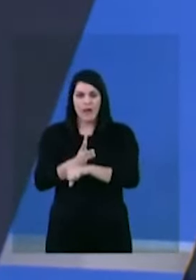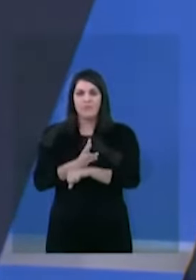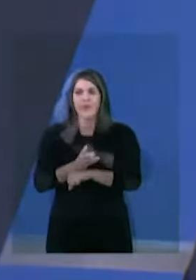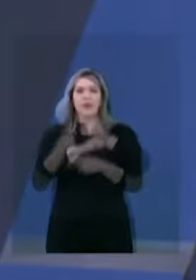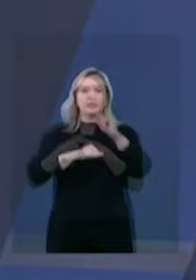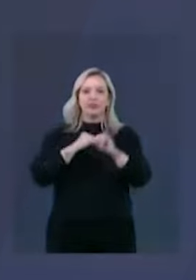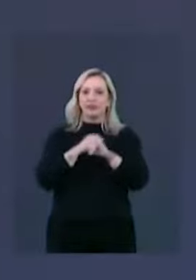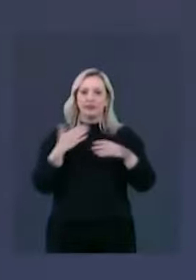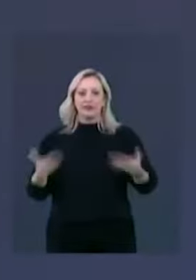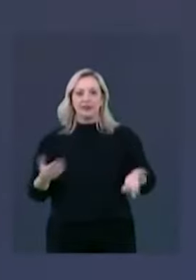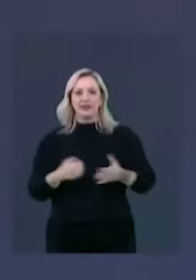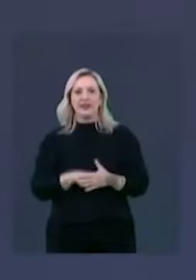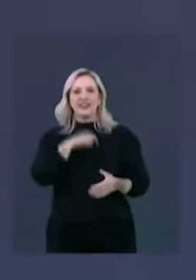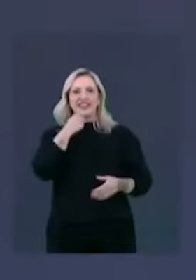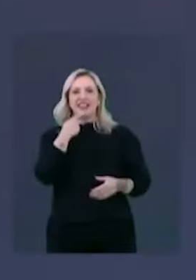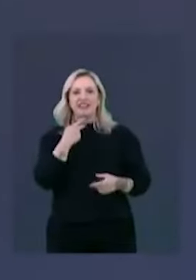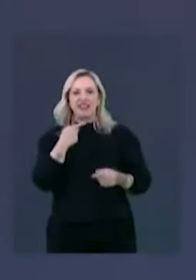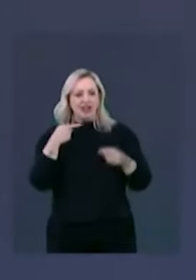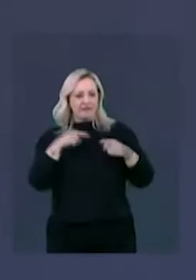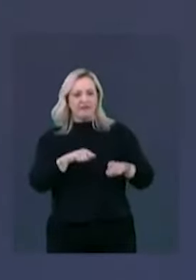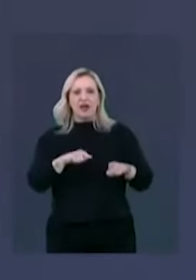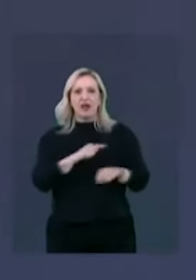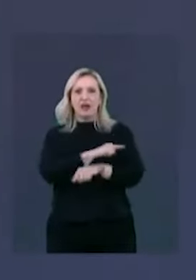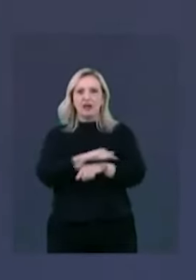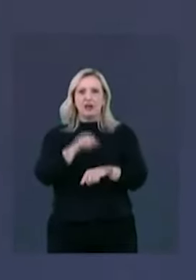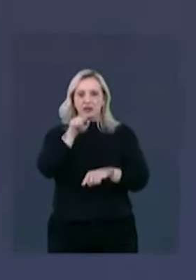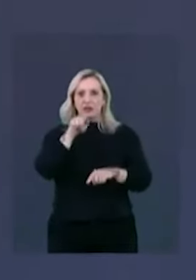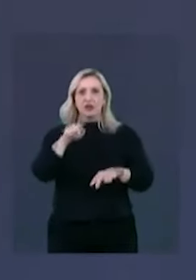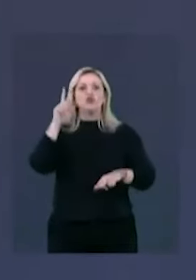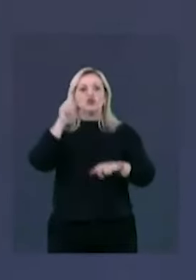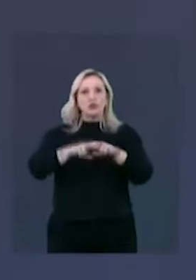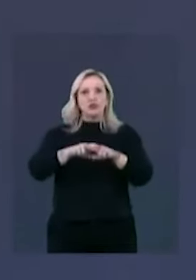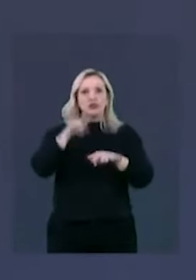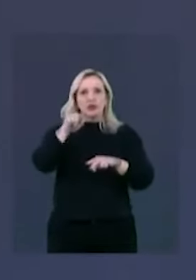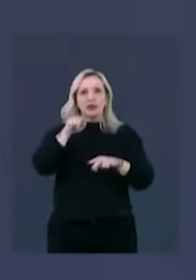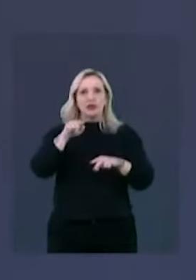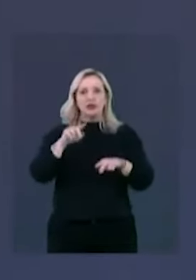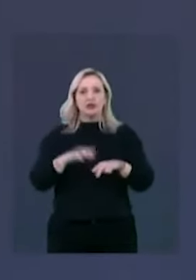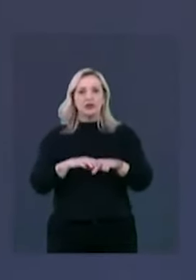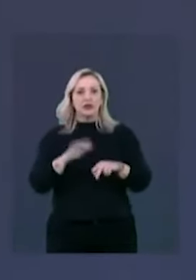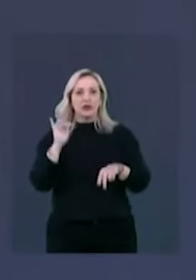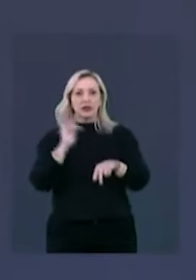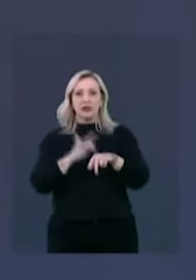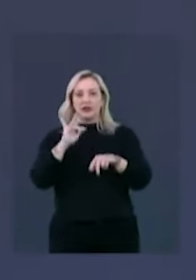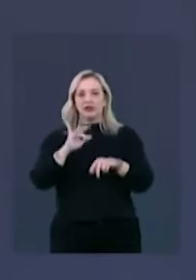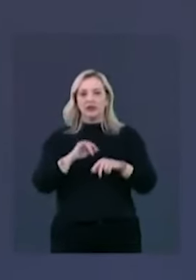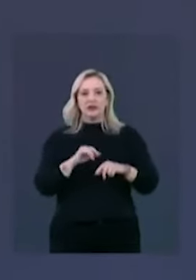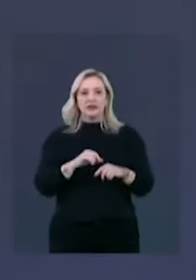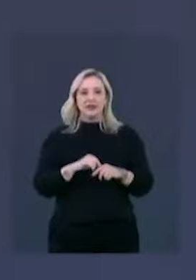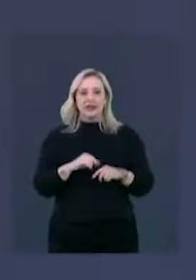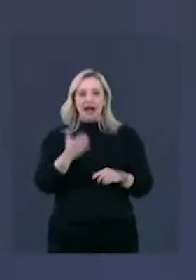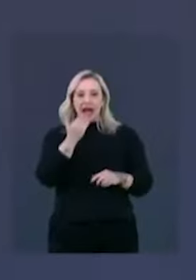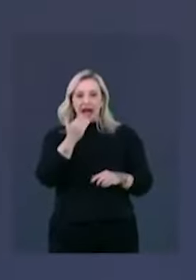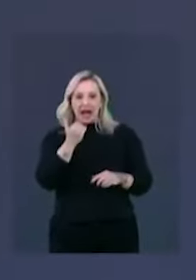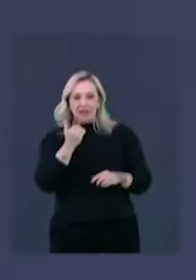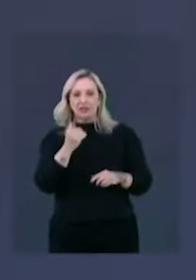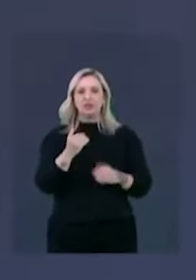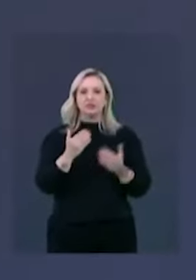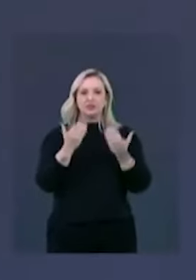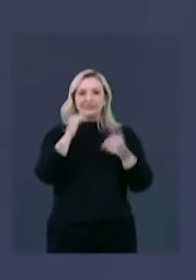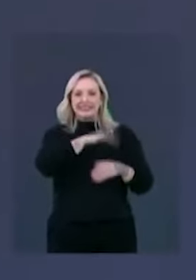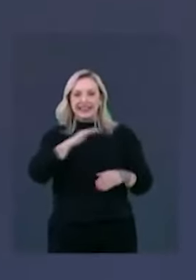não e ninguém feriu sua honra você vai preso Ricardo Nunes por tocar nas merendas das Crianças vou